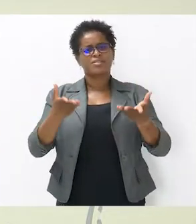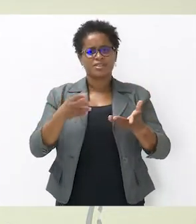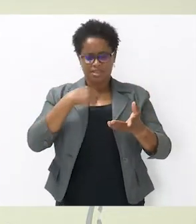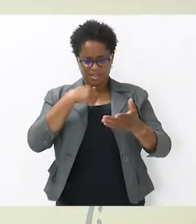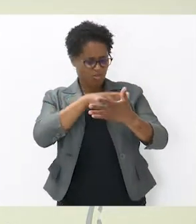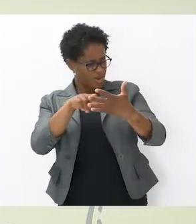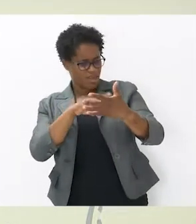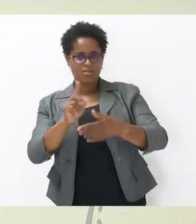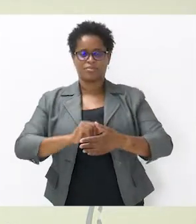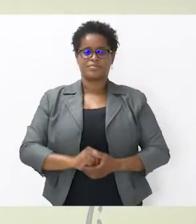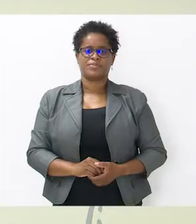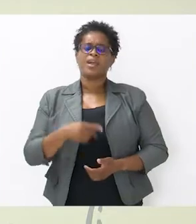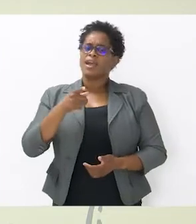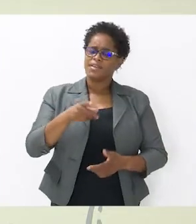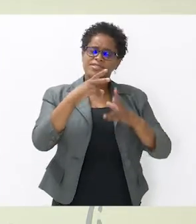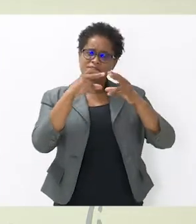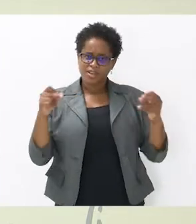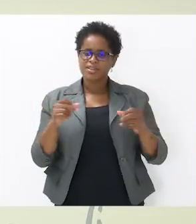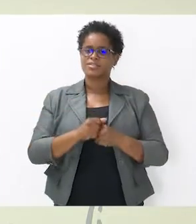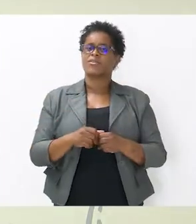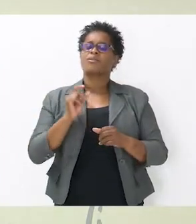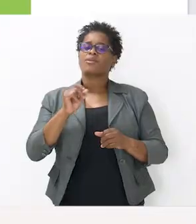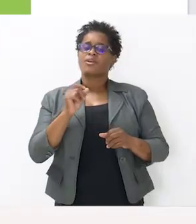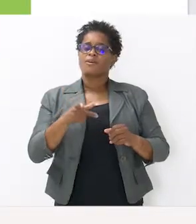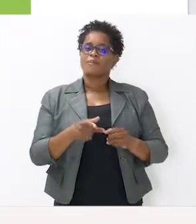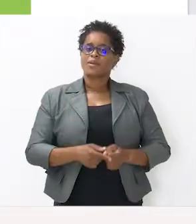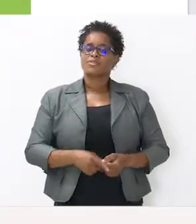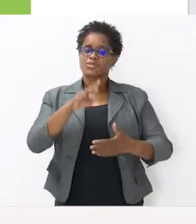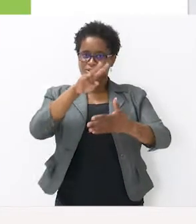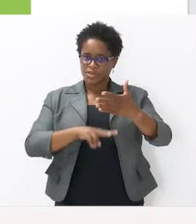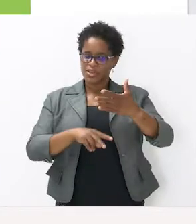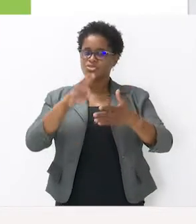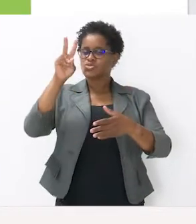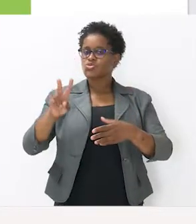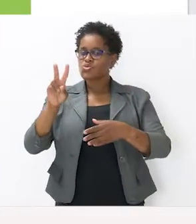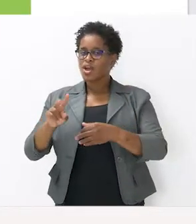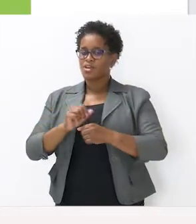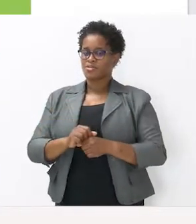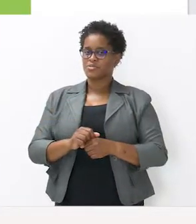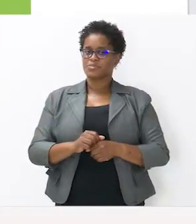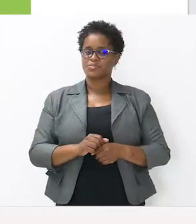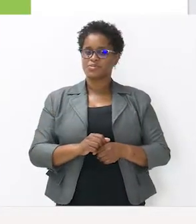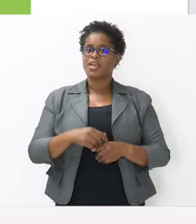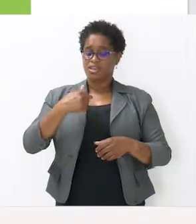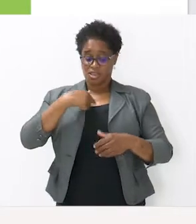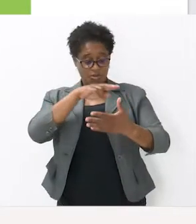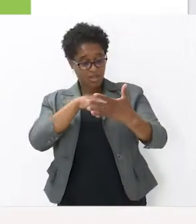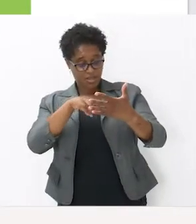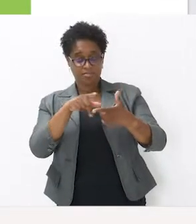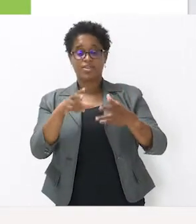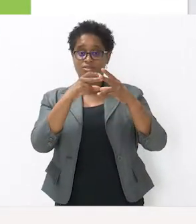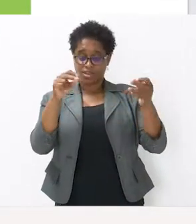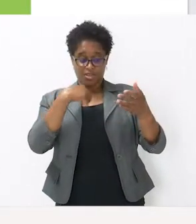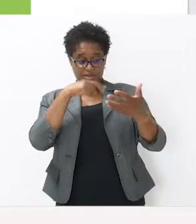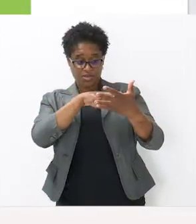li. Então, essas frases são designadas de texto secundário. As que eu li